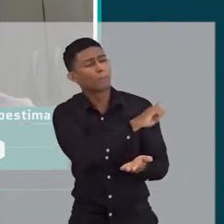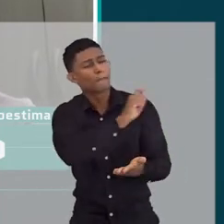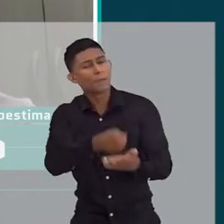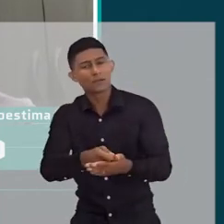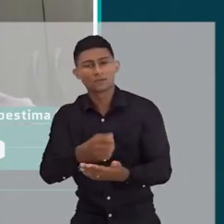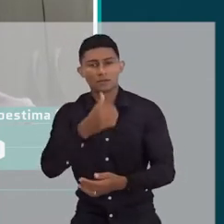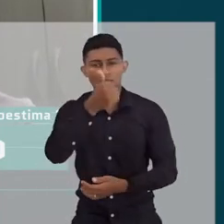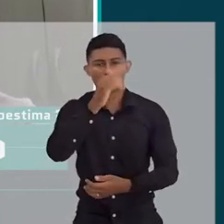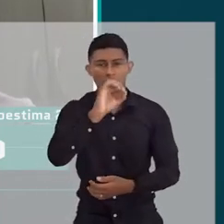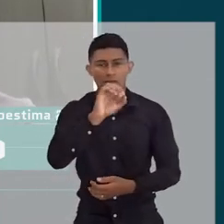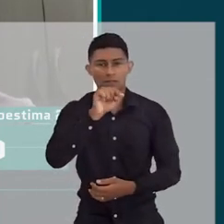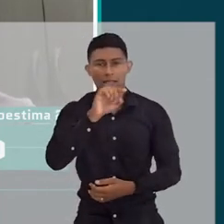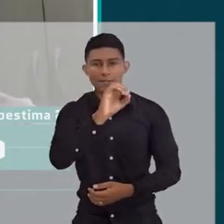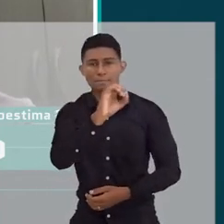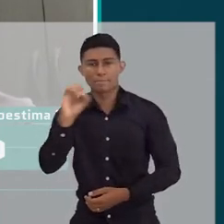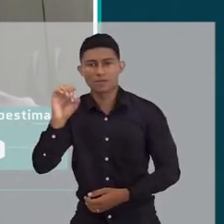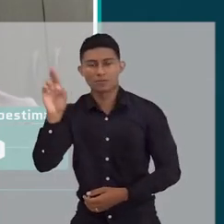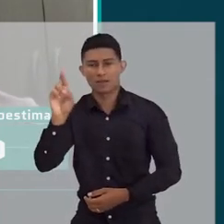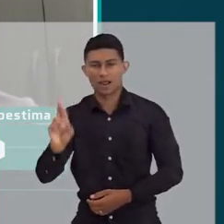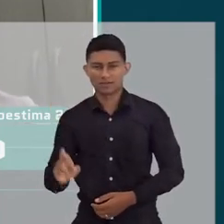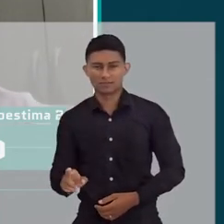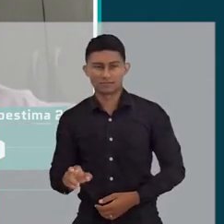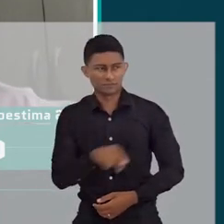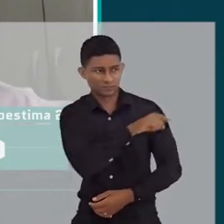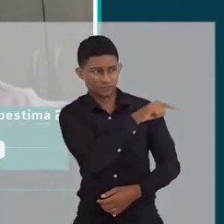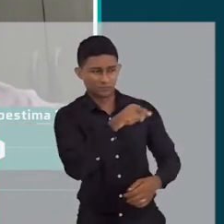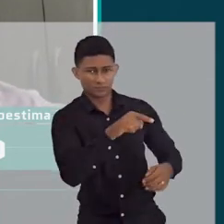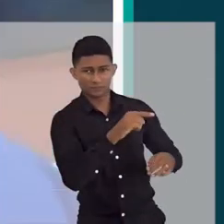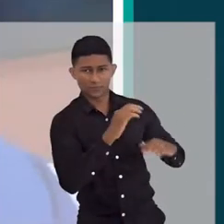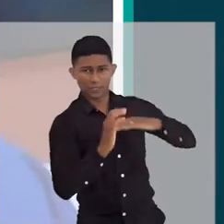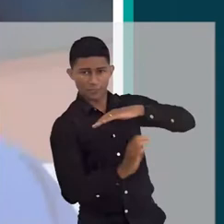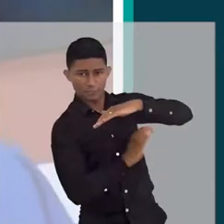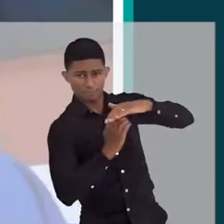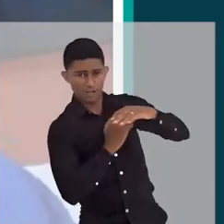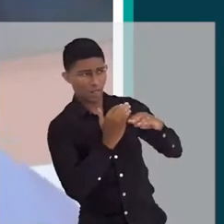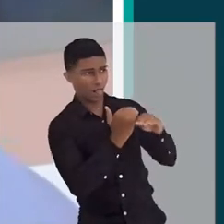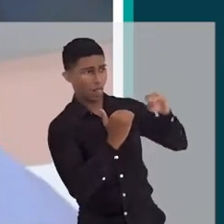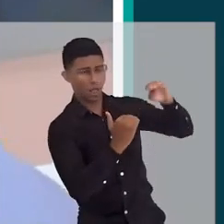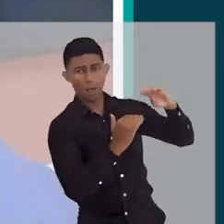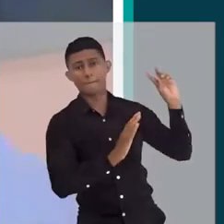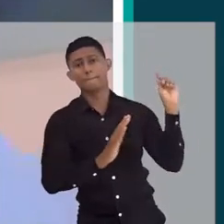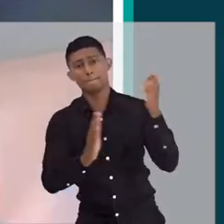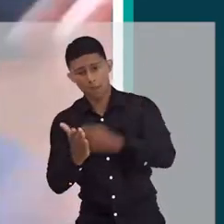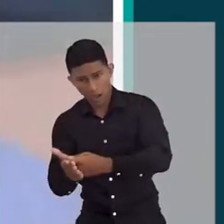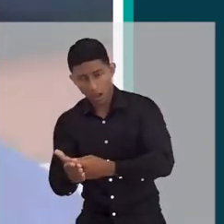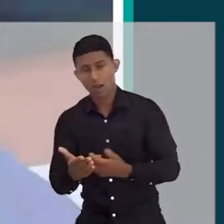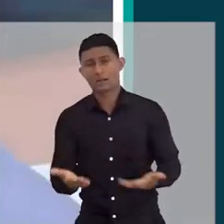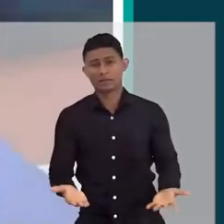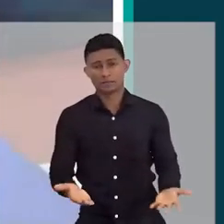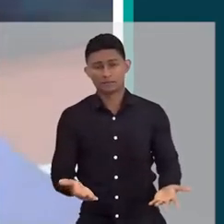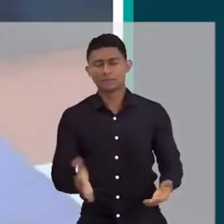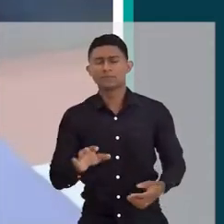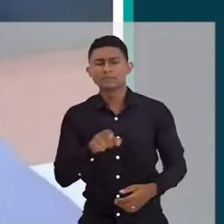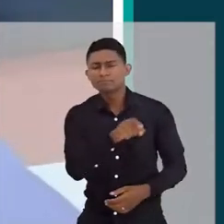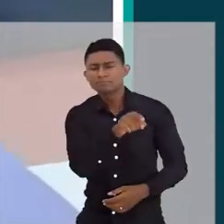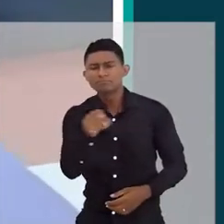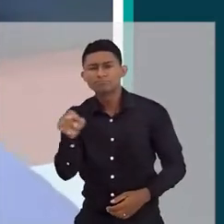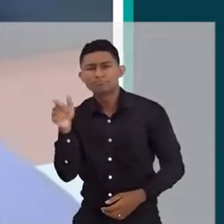E pagam. Claro que existem estratégias, né? O que que ela constrói? Ela faz mais